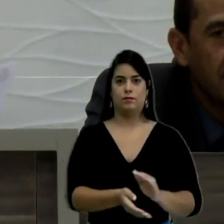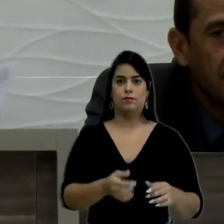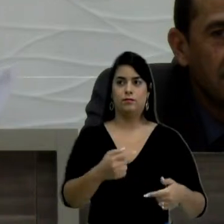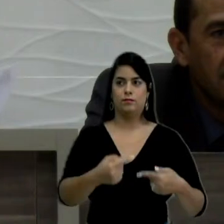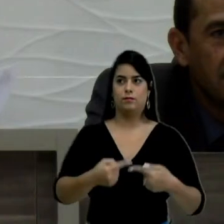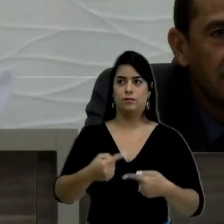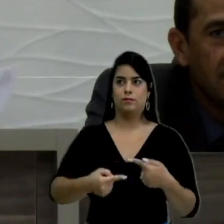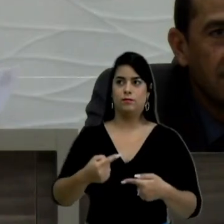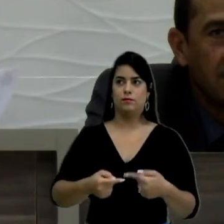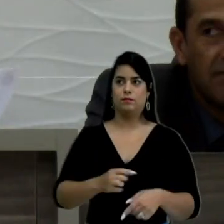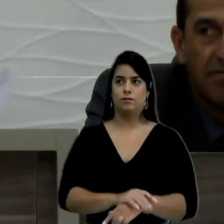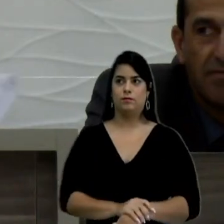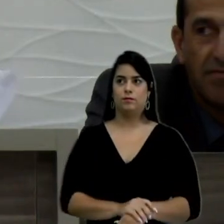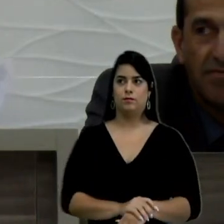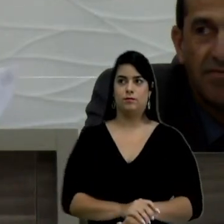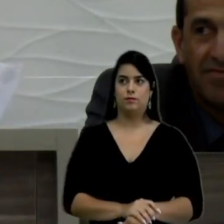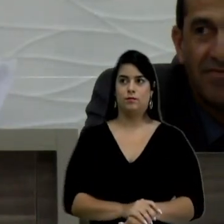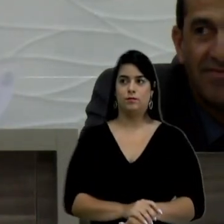discussão.